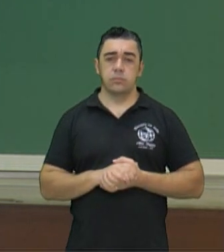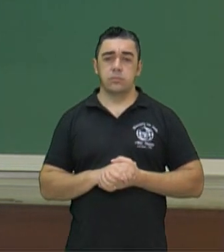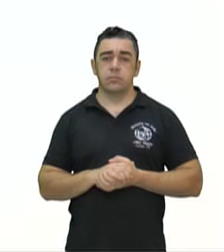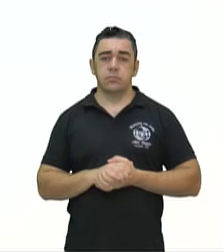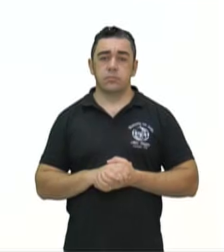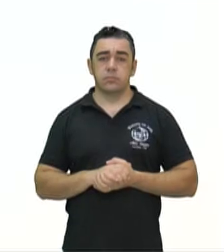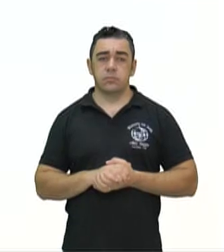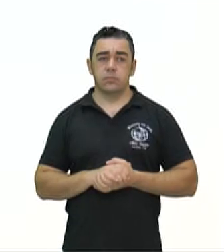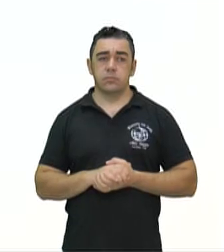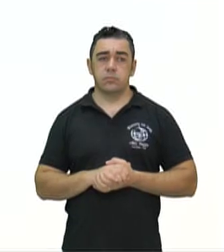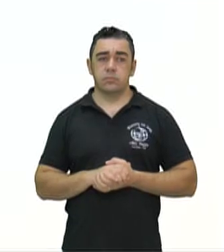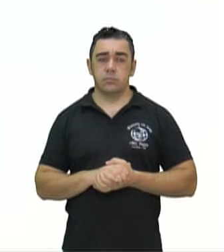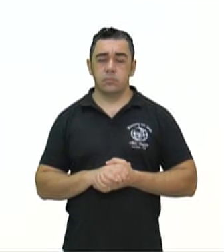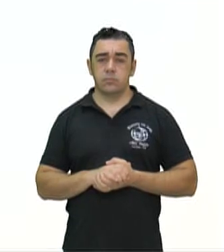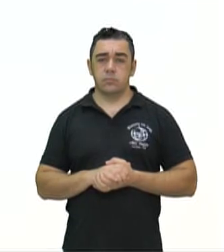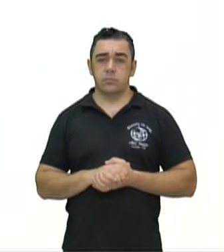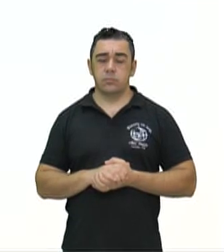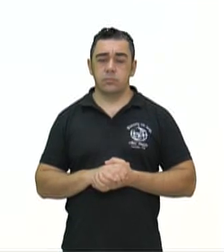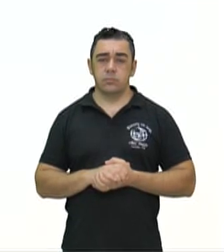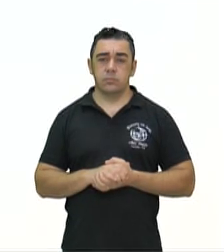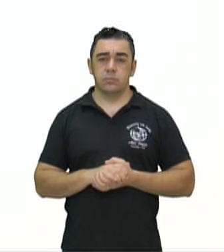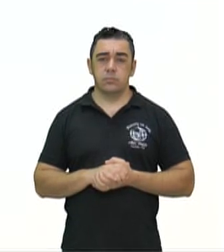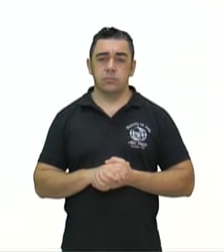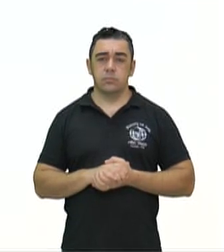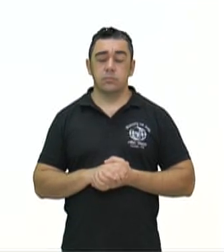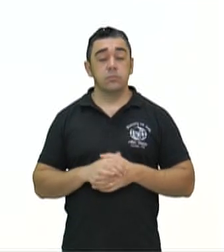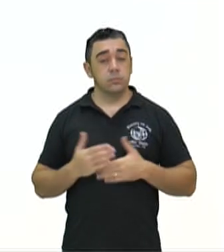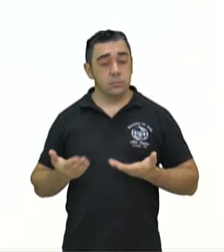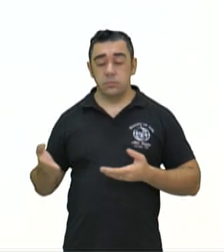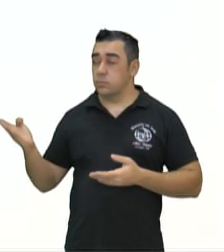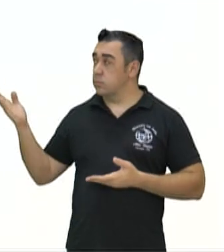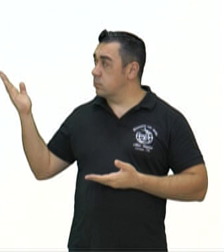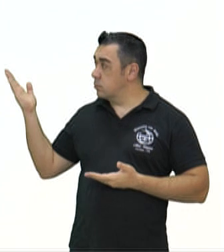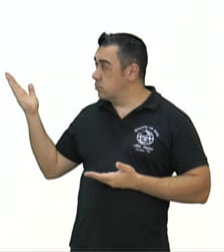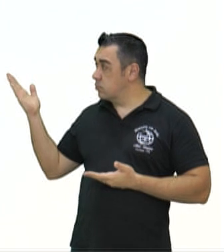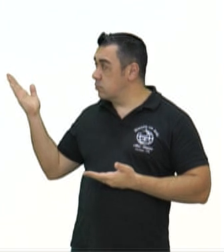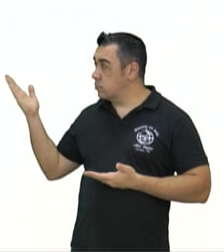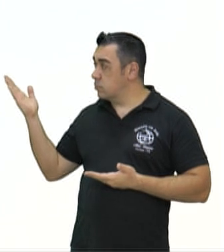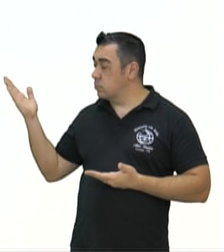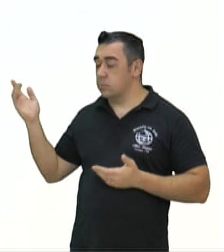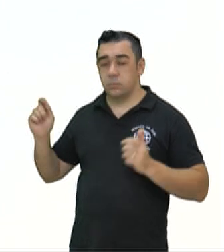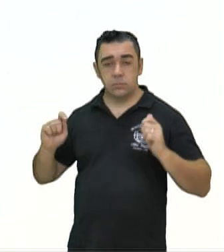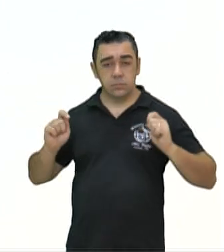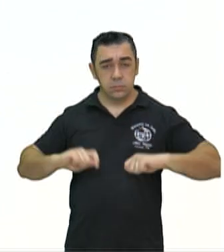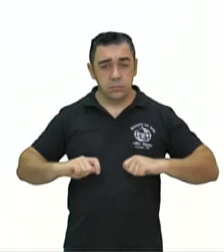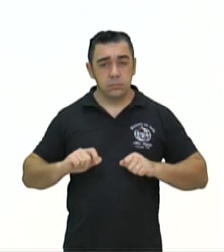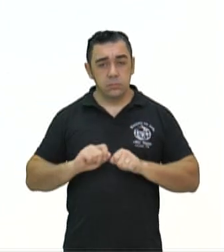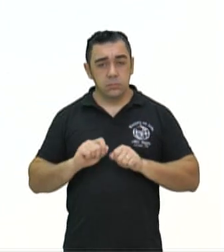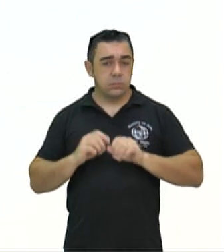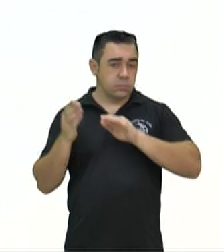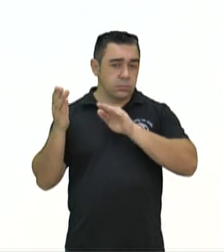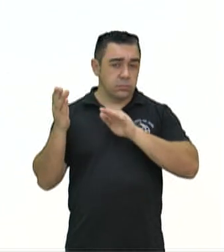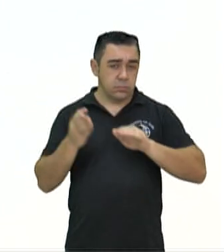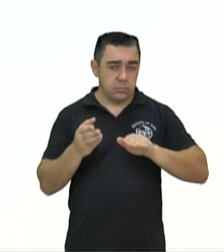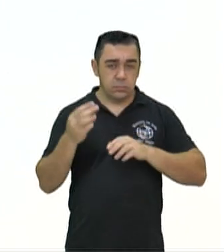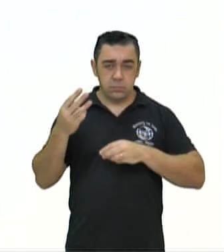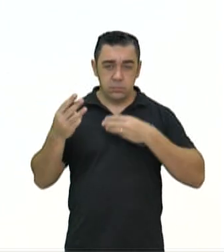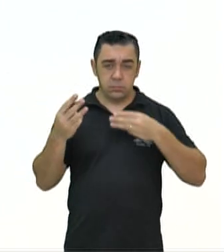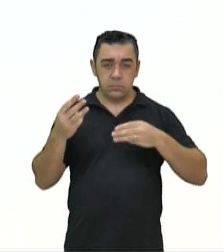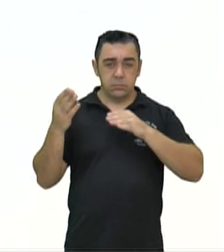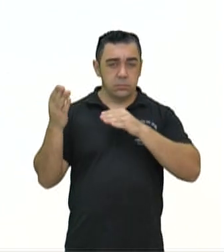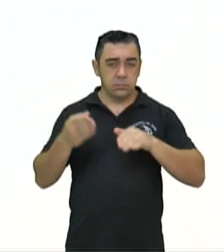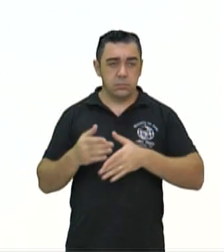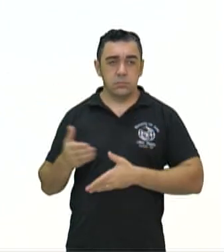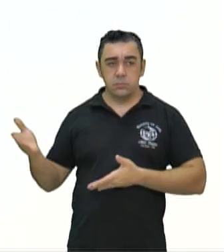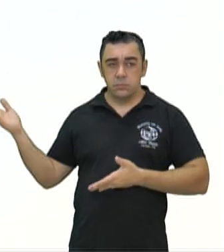5 vezes 4 vezes 3 fatorial. O que eu posso fazer? Posso cortar os dois aqui.